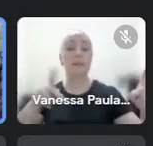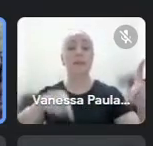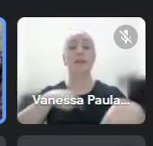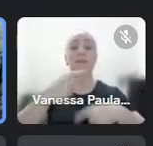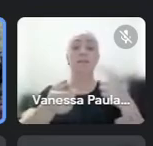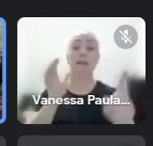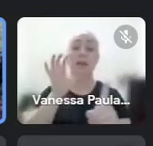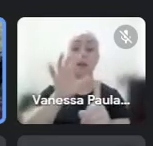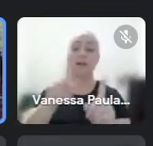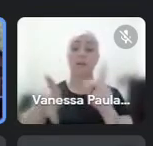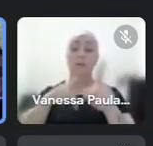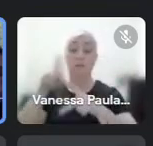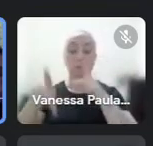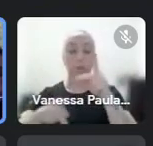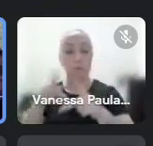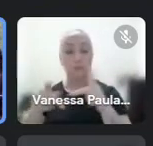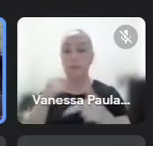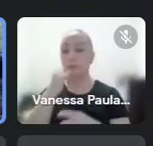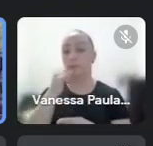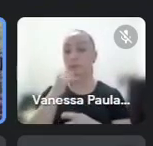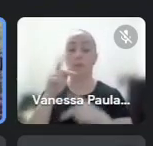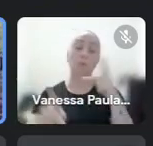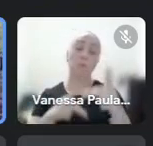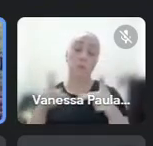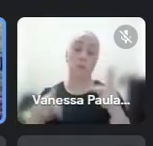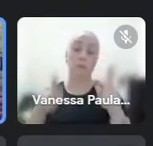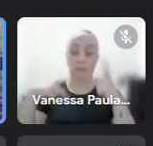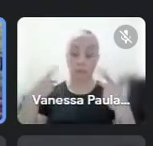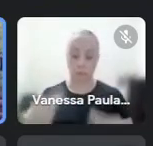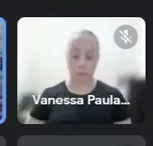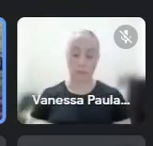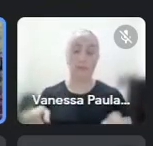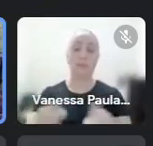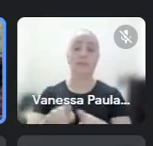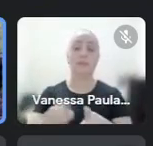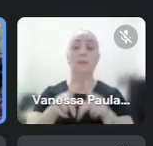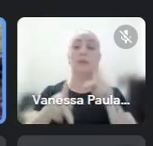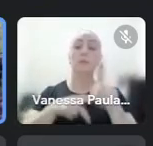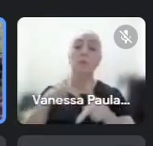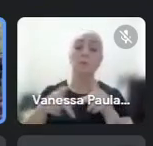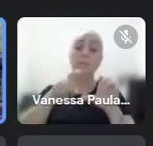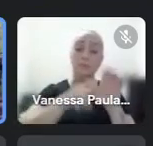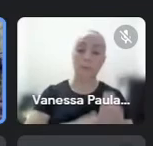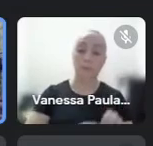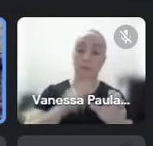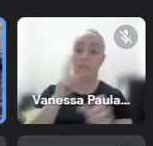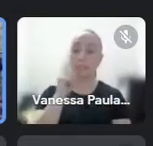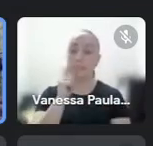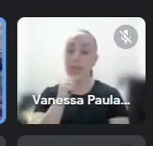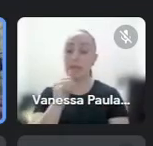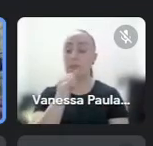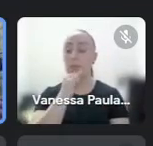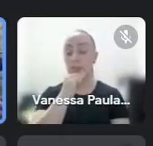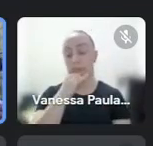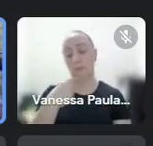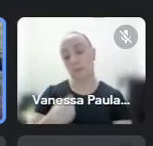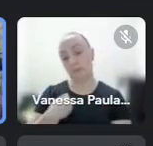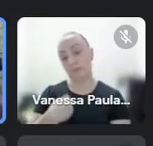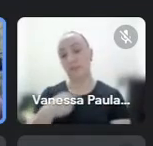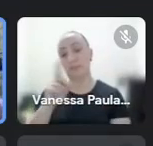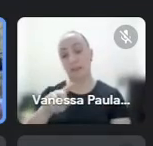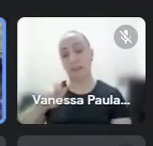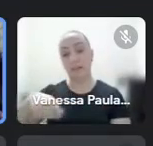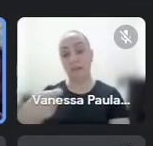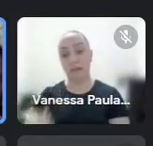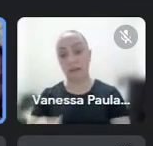as populações, tanto populações humanas como populações que dependem da água para sobreviver, que são os